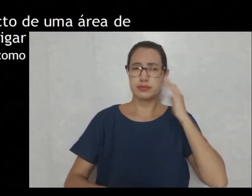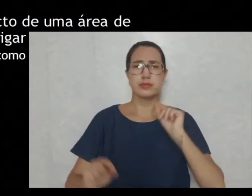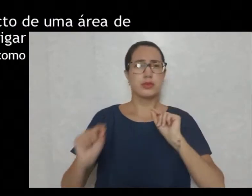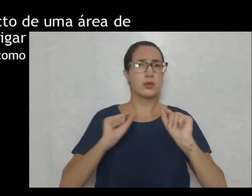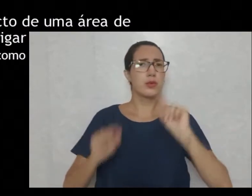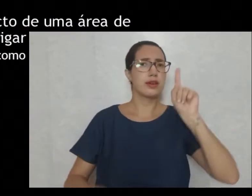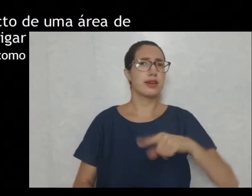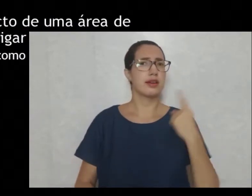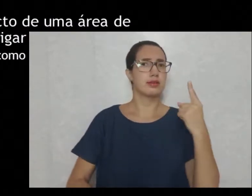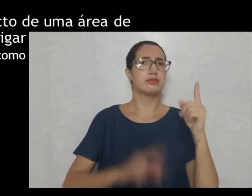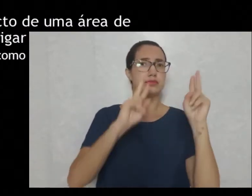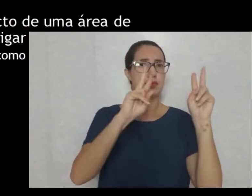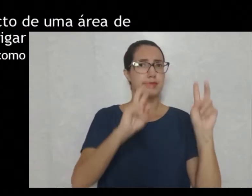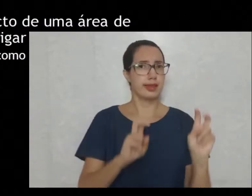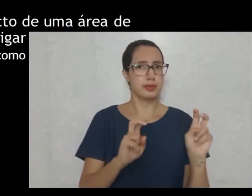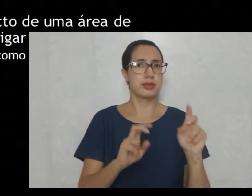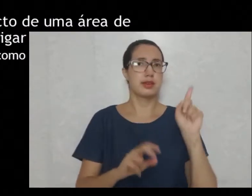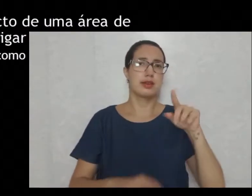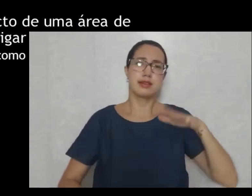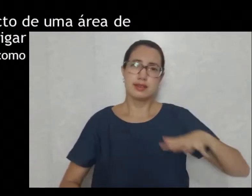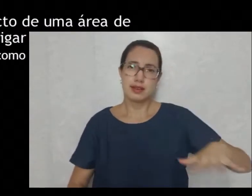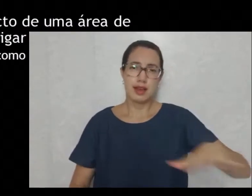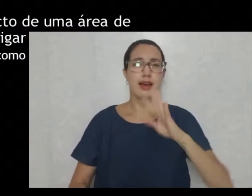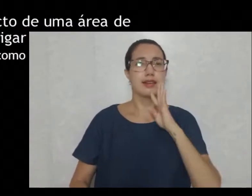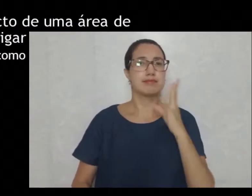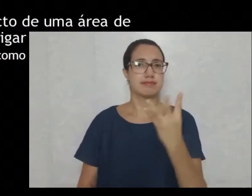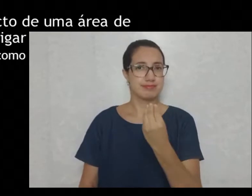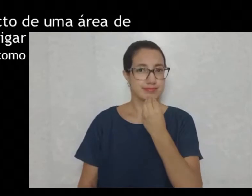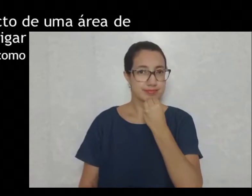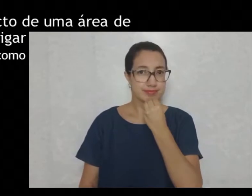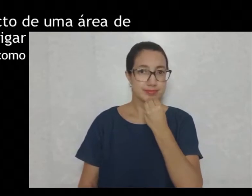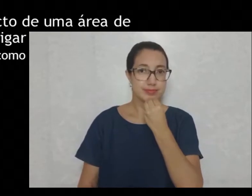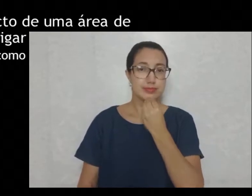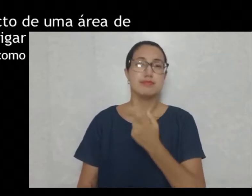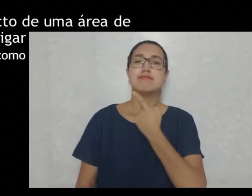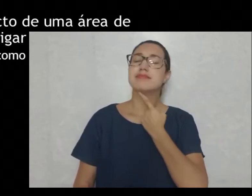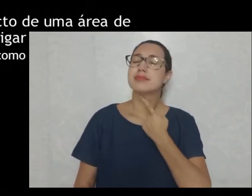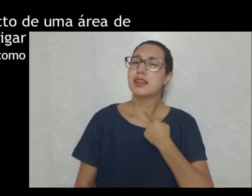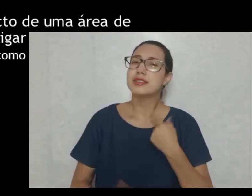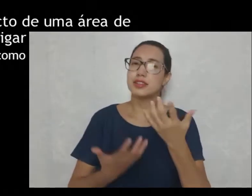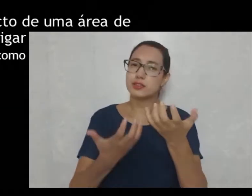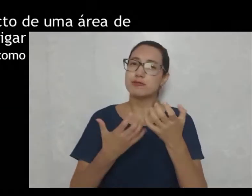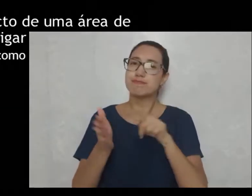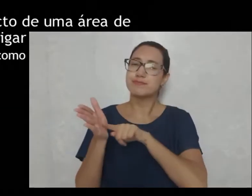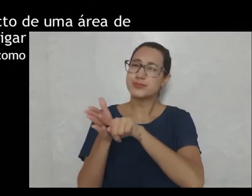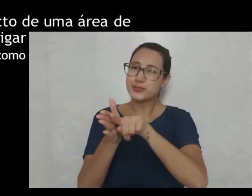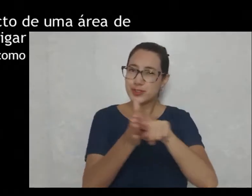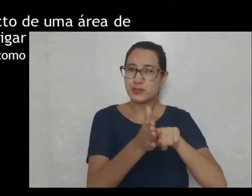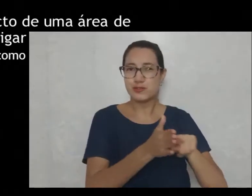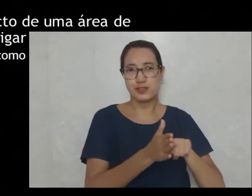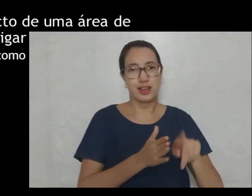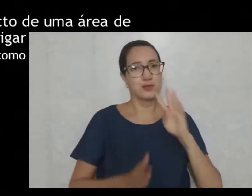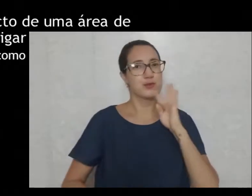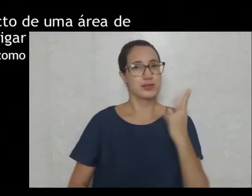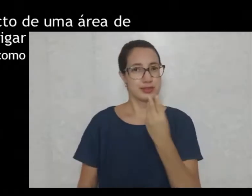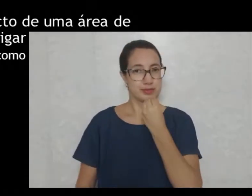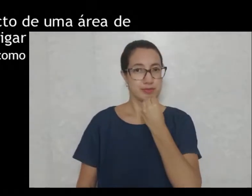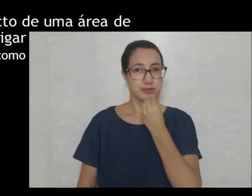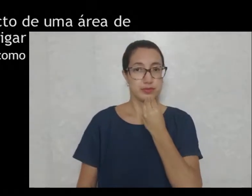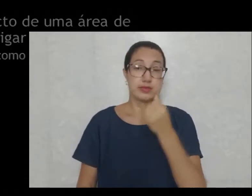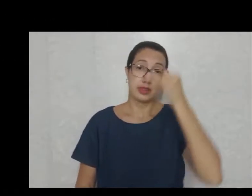o tema é a área de conhecimento ou aspecto de uma área de conhecimento que se deseja investigar. E a gente não pode confundir o tema com